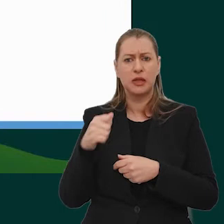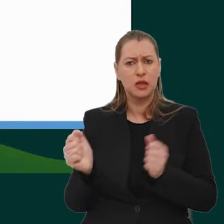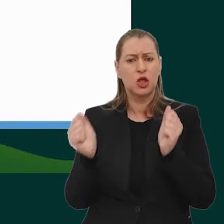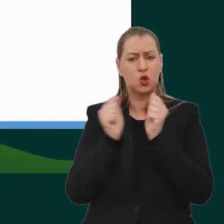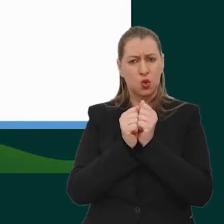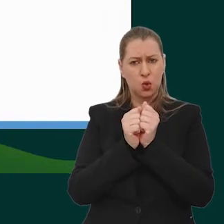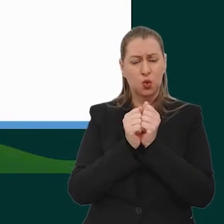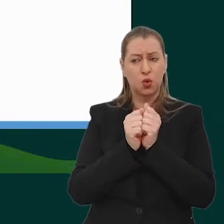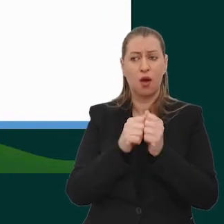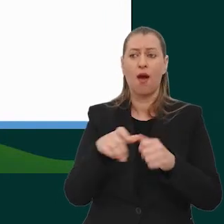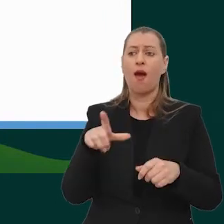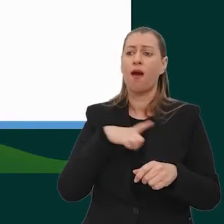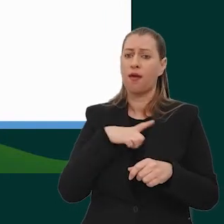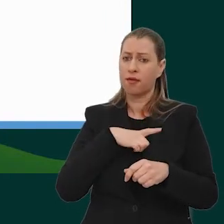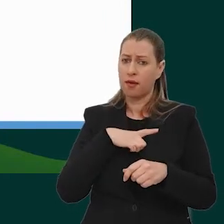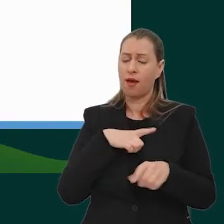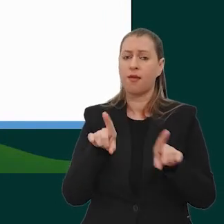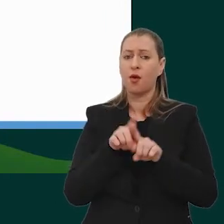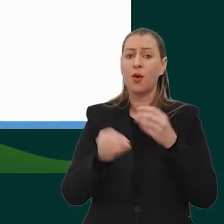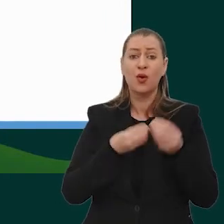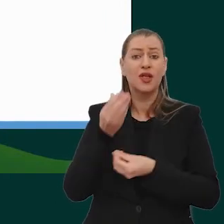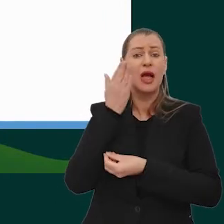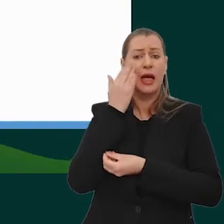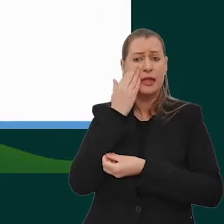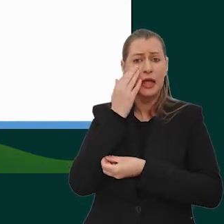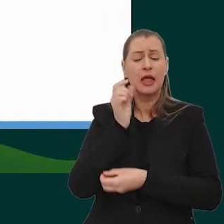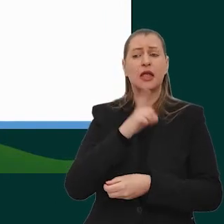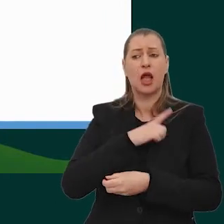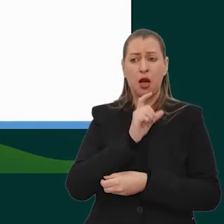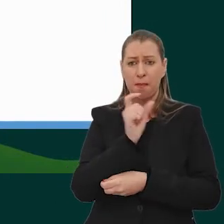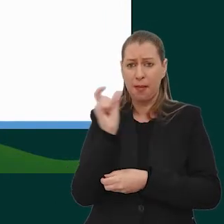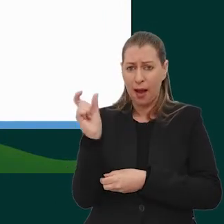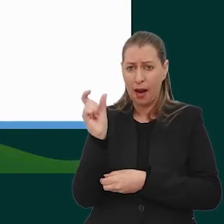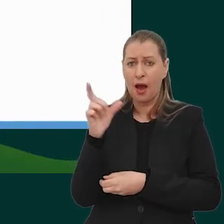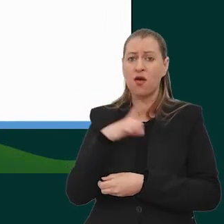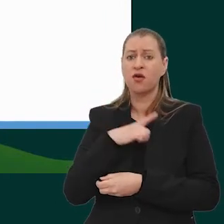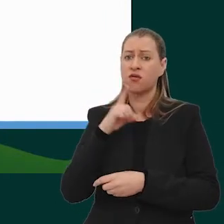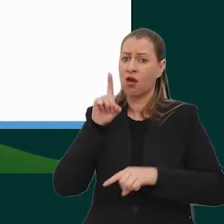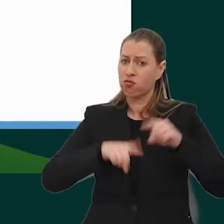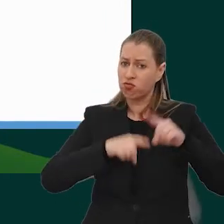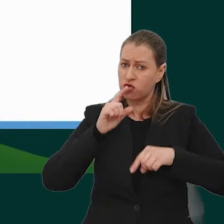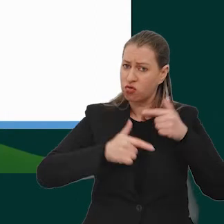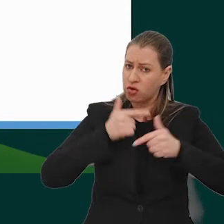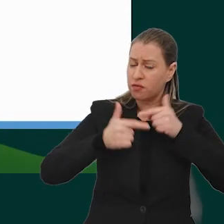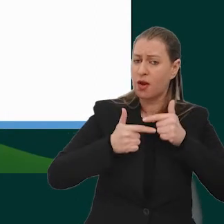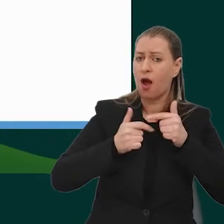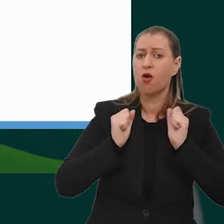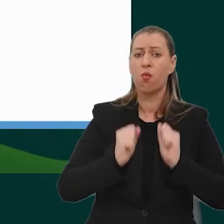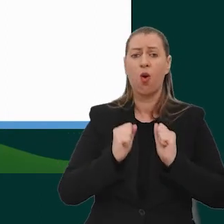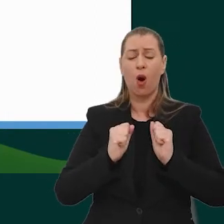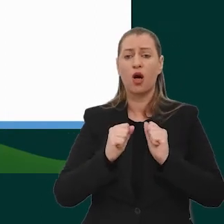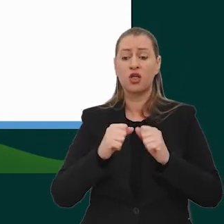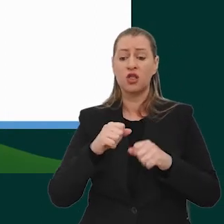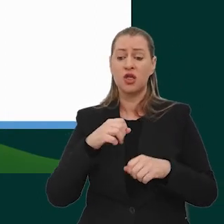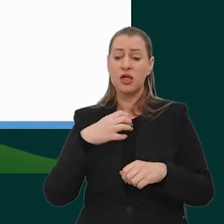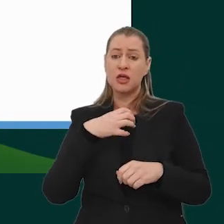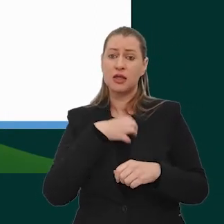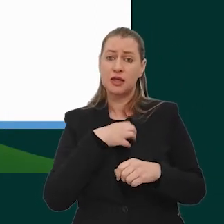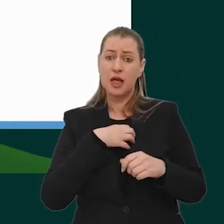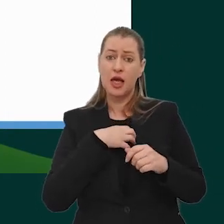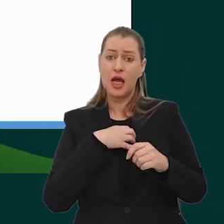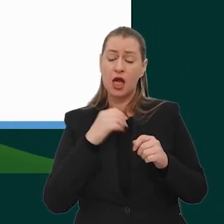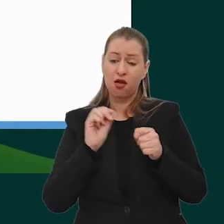juntas. Eu também já sei que algumas palavras elas têm uma atividade, elas podem ser alguém que faz, elas podem ser